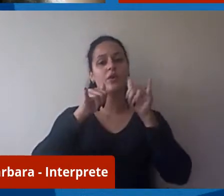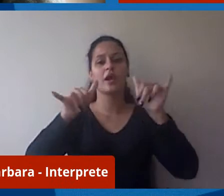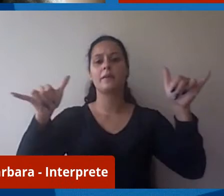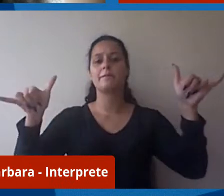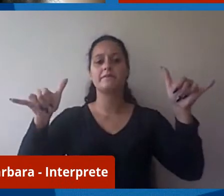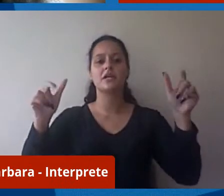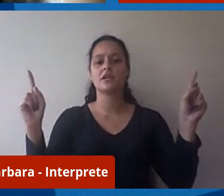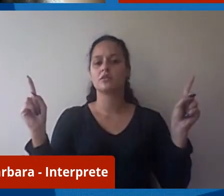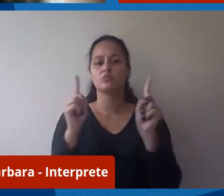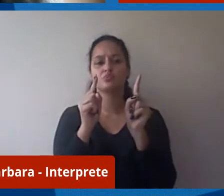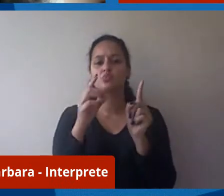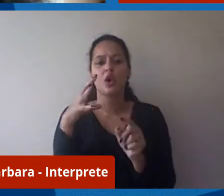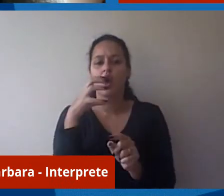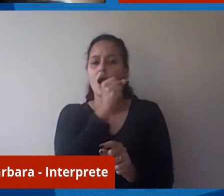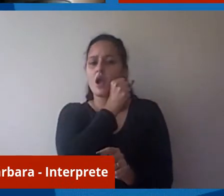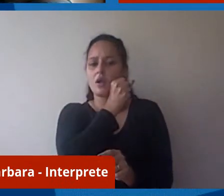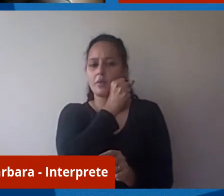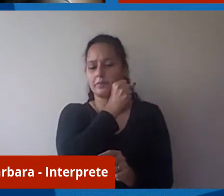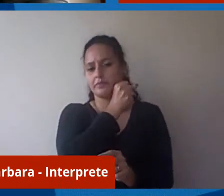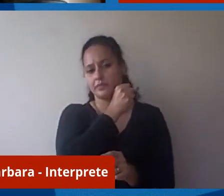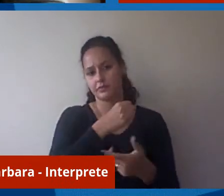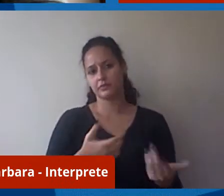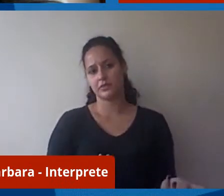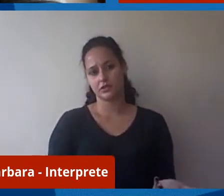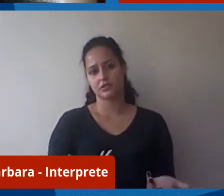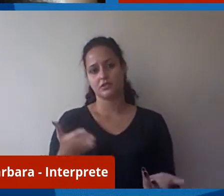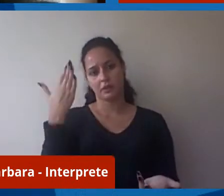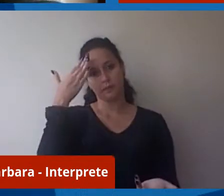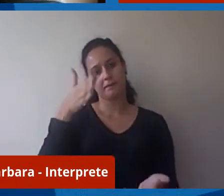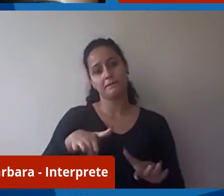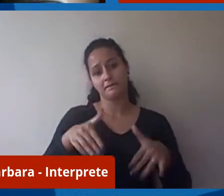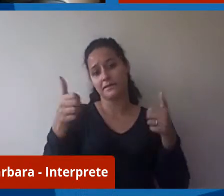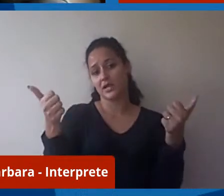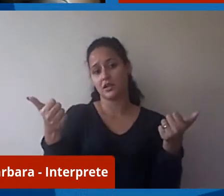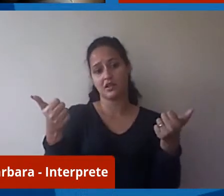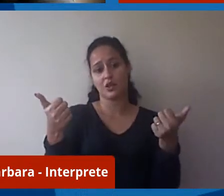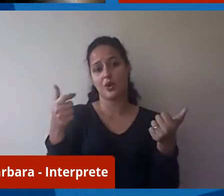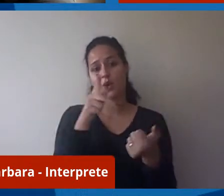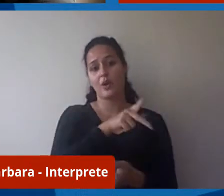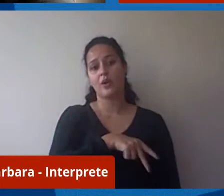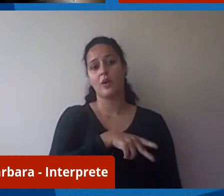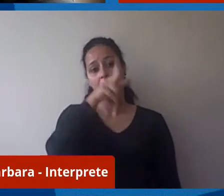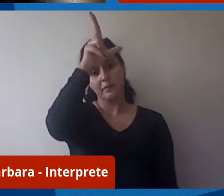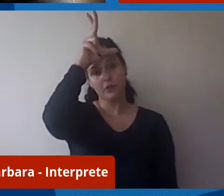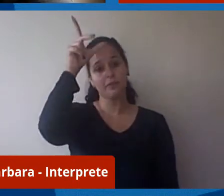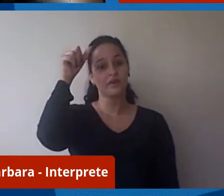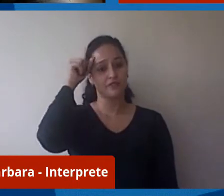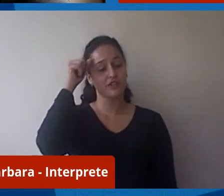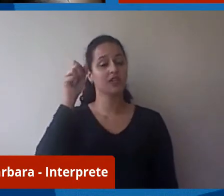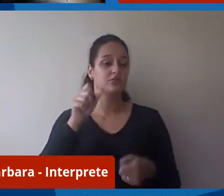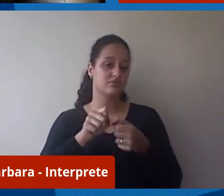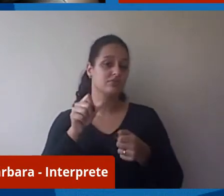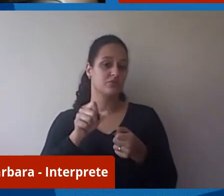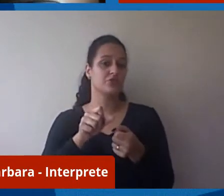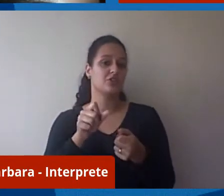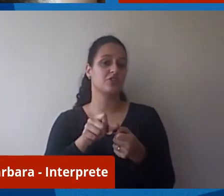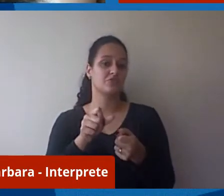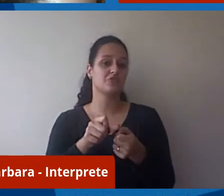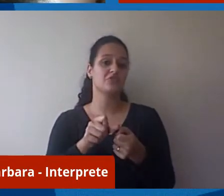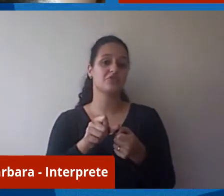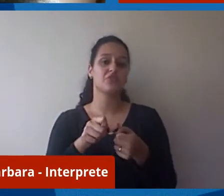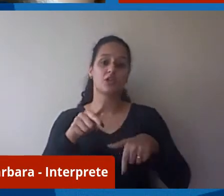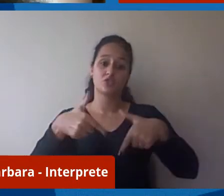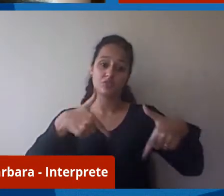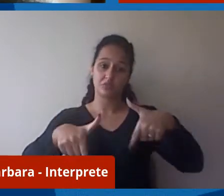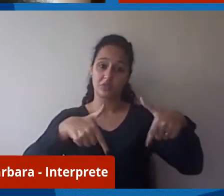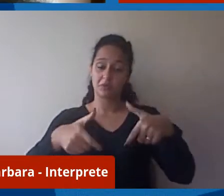curta. Favorece os prefeitos que fizeram bons mandatos e podem lutar pela reeleição. Alguns nem isso,